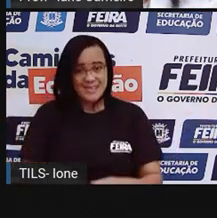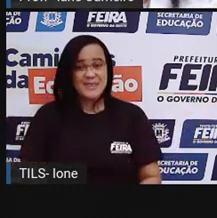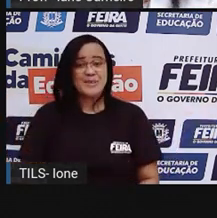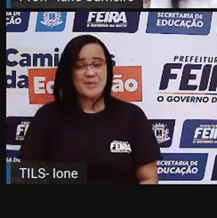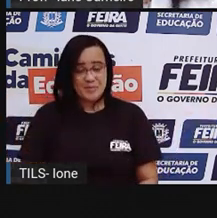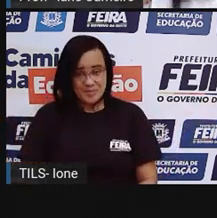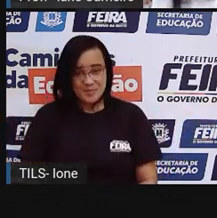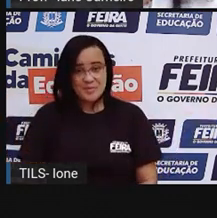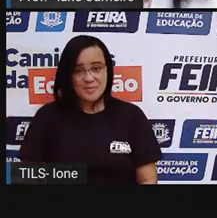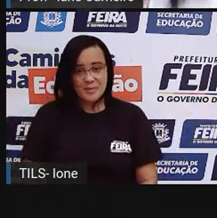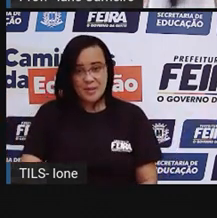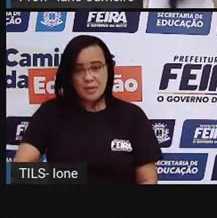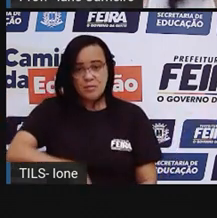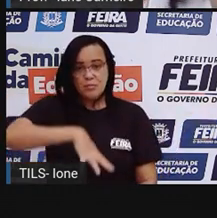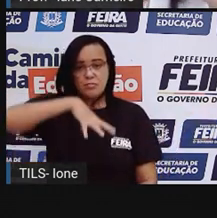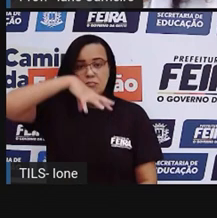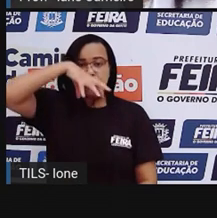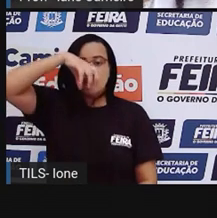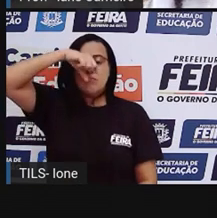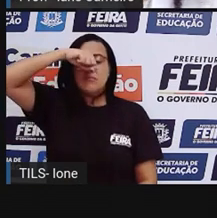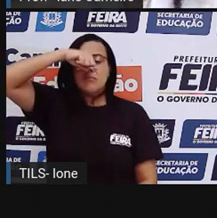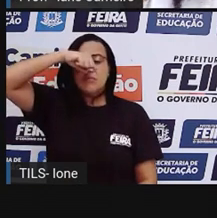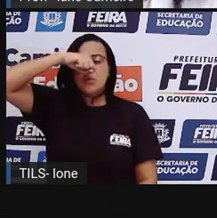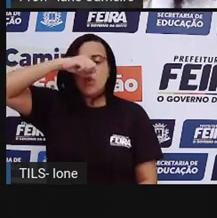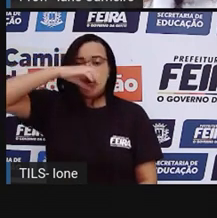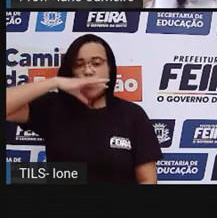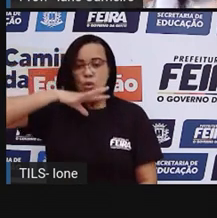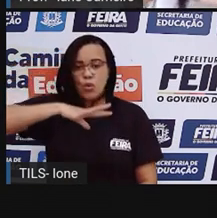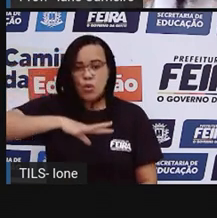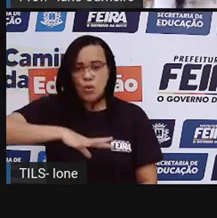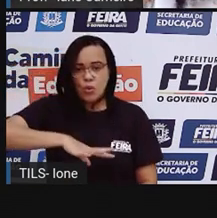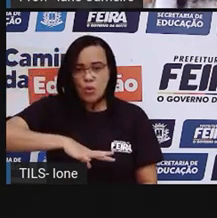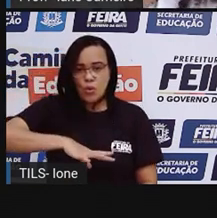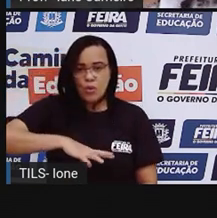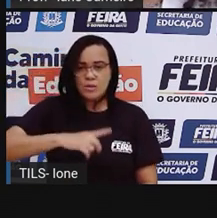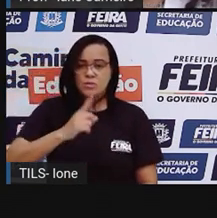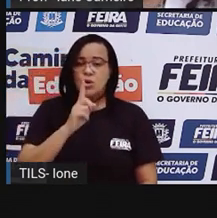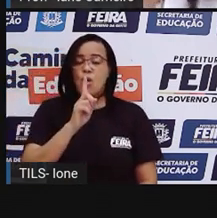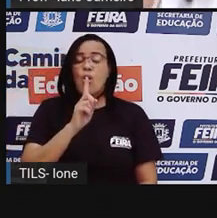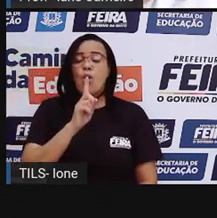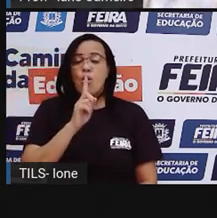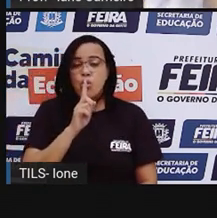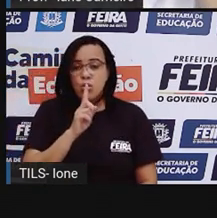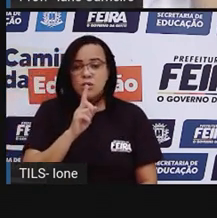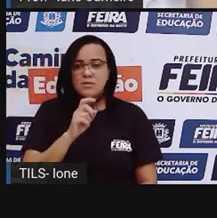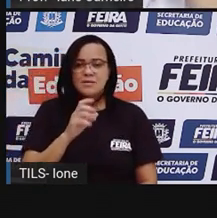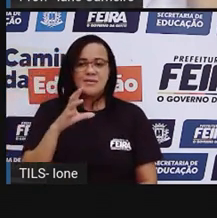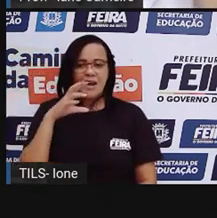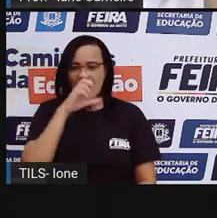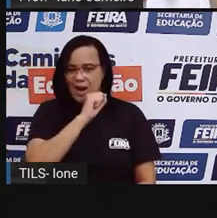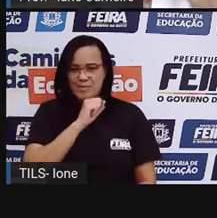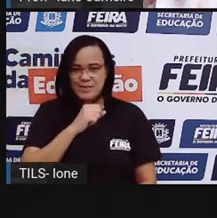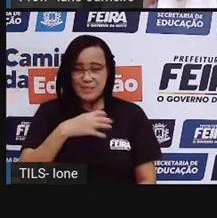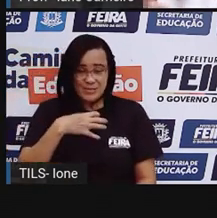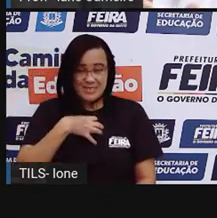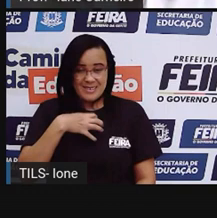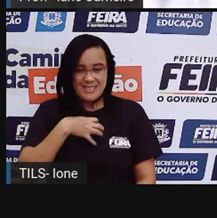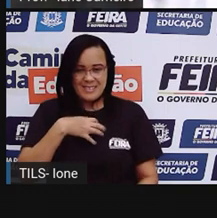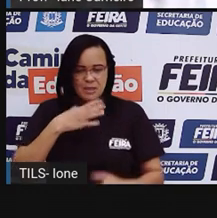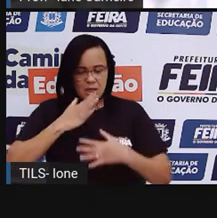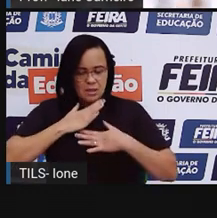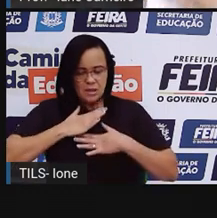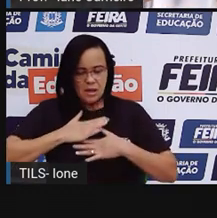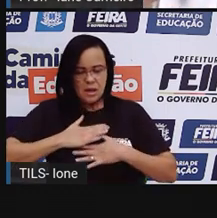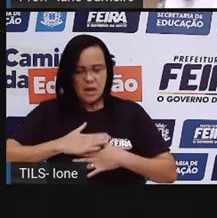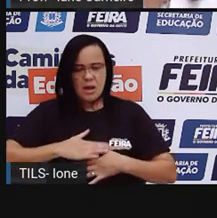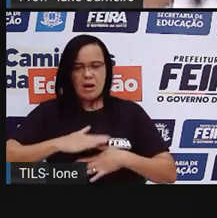Cheira bem forte a flor e depois apaga bem forte a vela, tá bom? E isso vai te deixar mais calmo. Você depois vai conseguir, ó, se